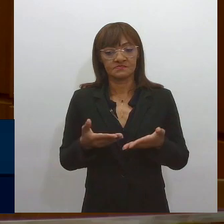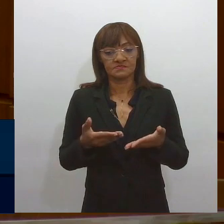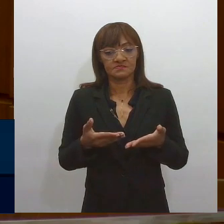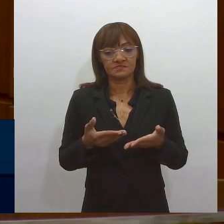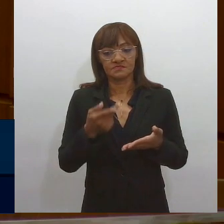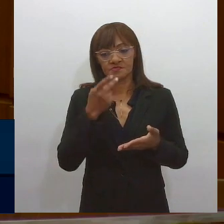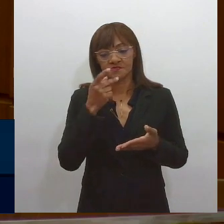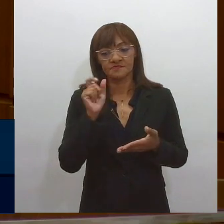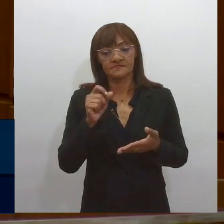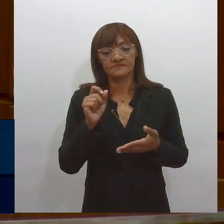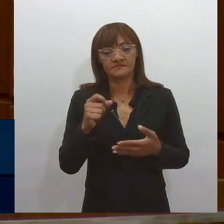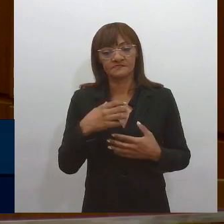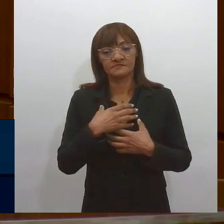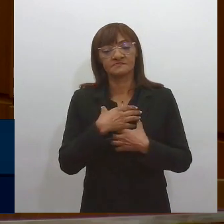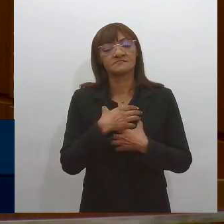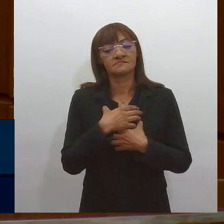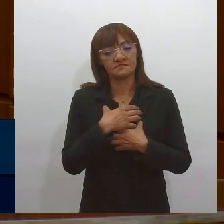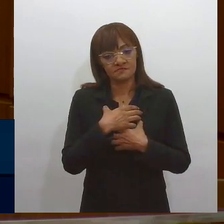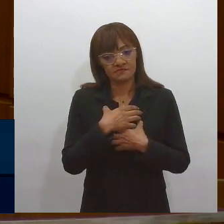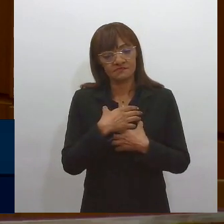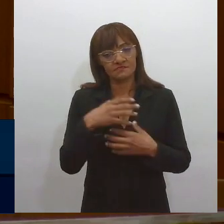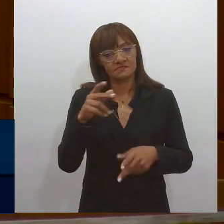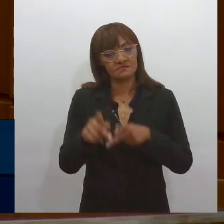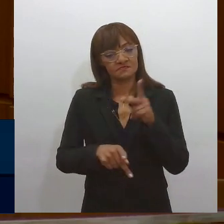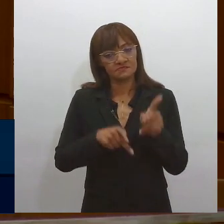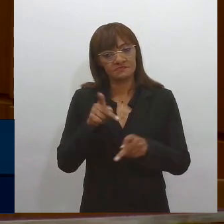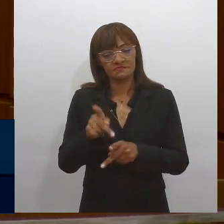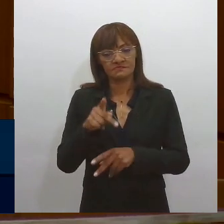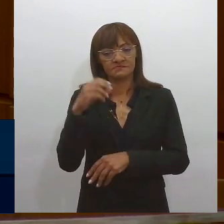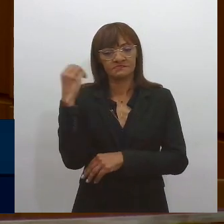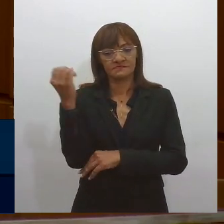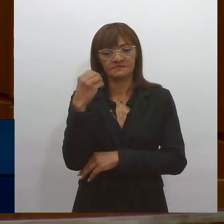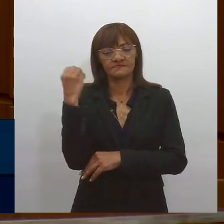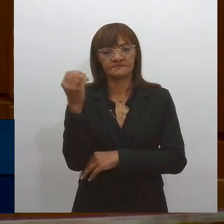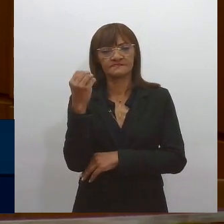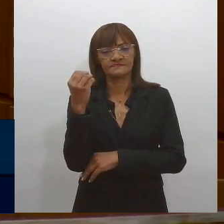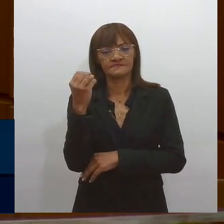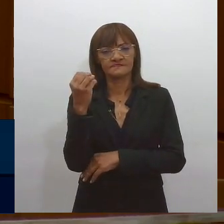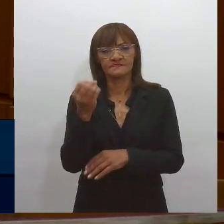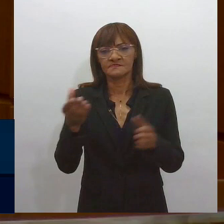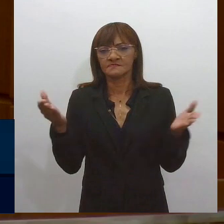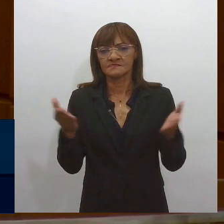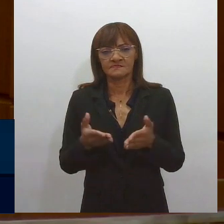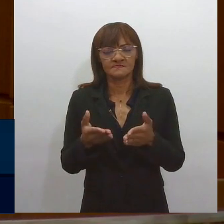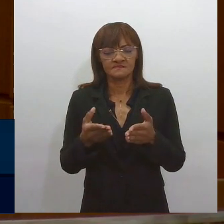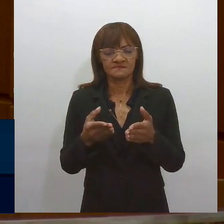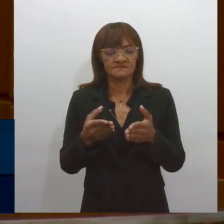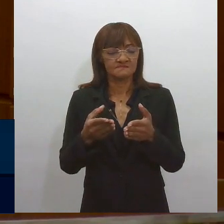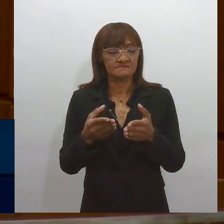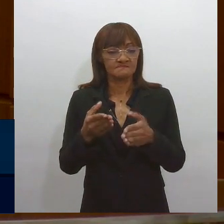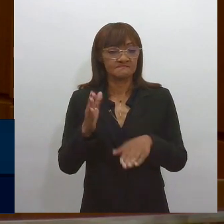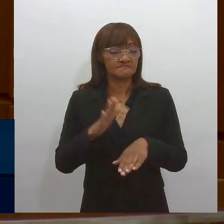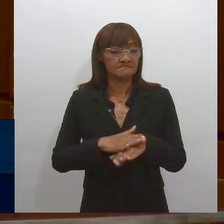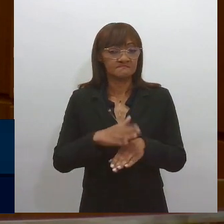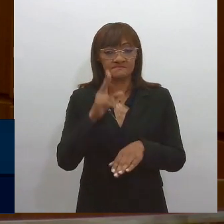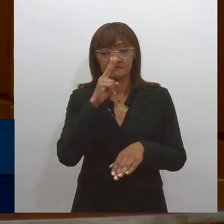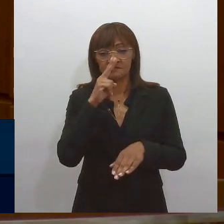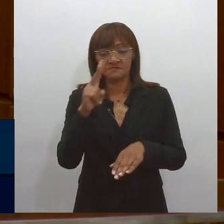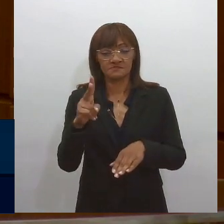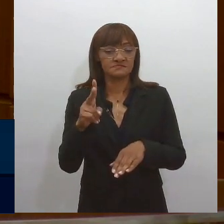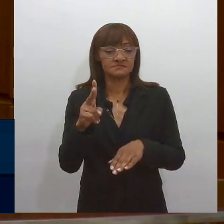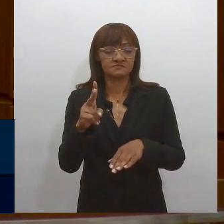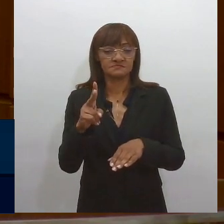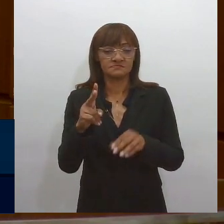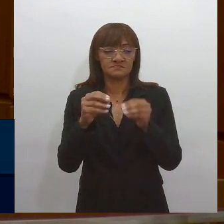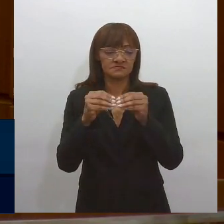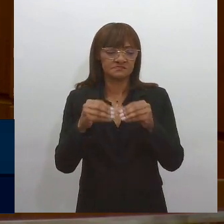Gaúcho que enfrenta a maior tragédia já vista no Estado do Rio Grande do Sul quase 1 milhão de pessoas